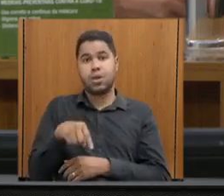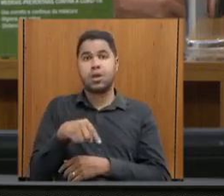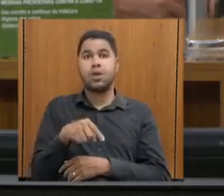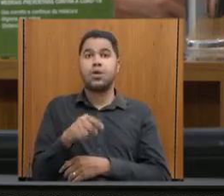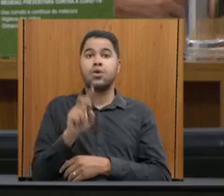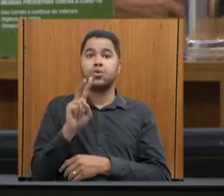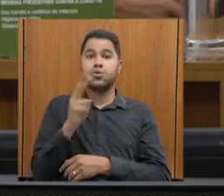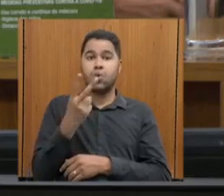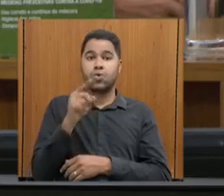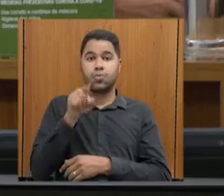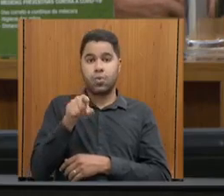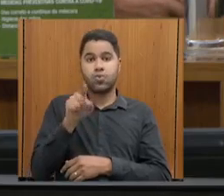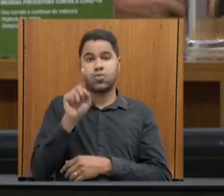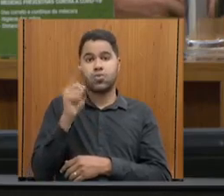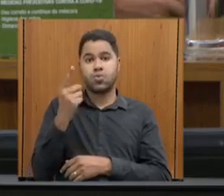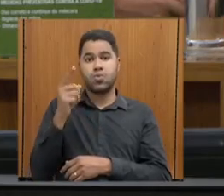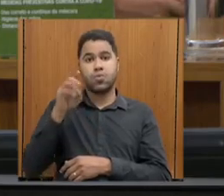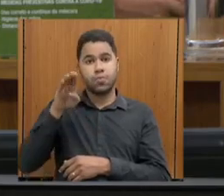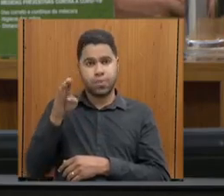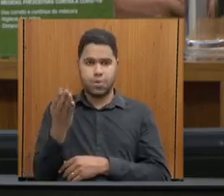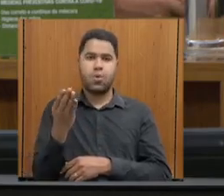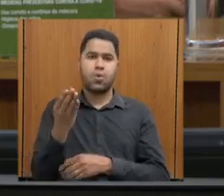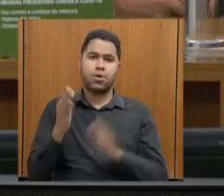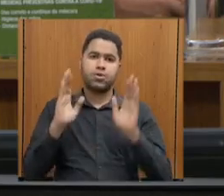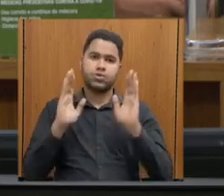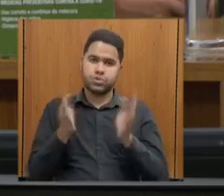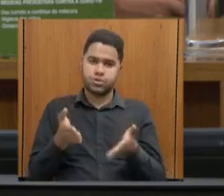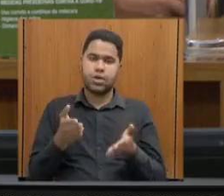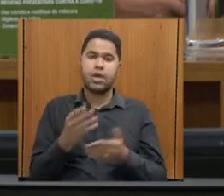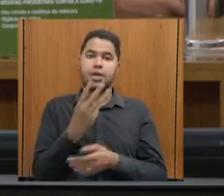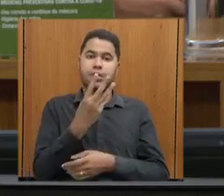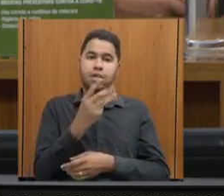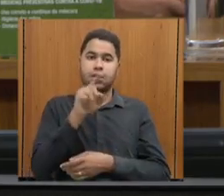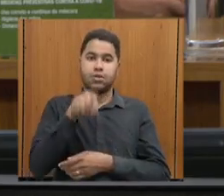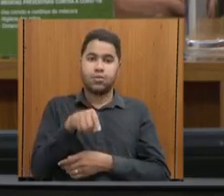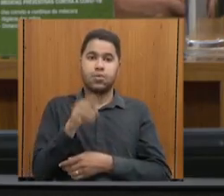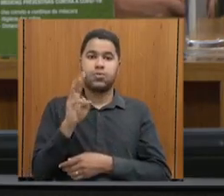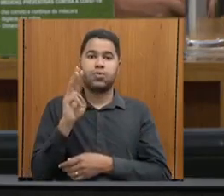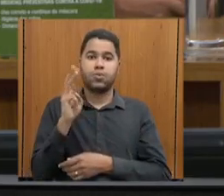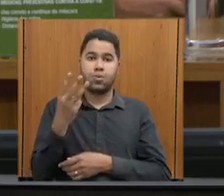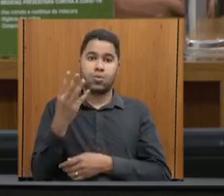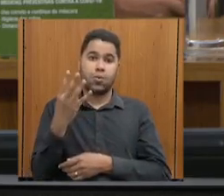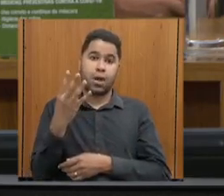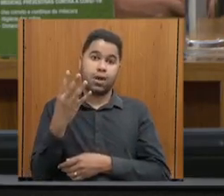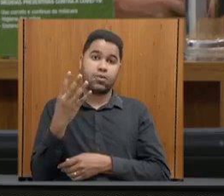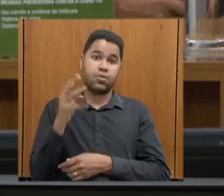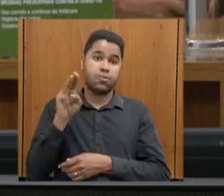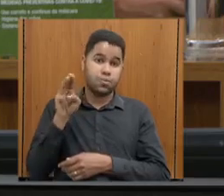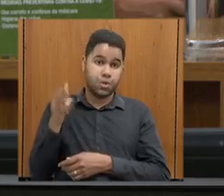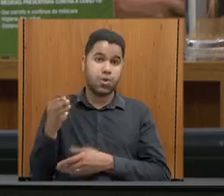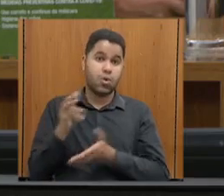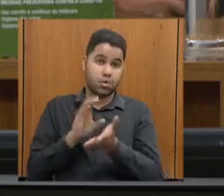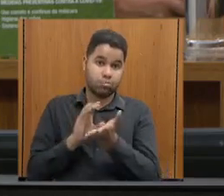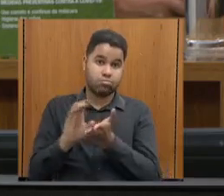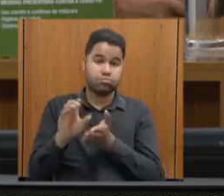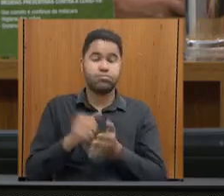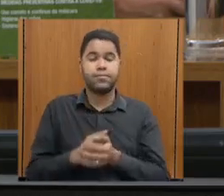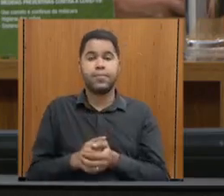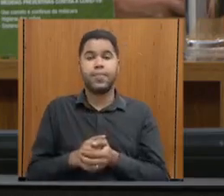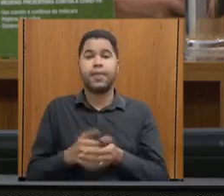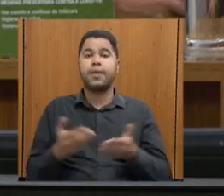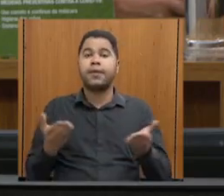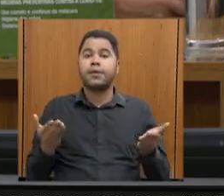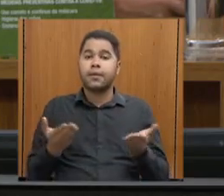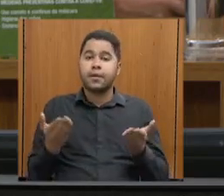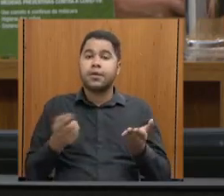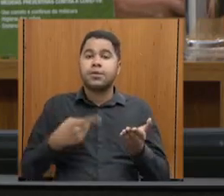é nesta gestão a gente já tá com 3.4 milhões de previsão de investimento no programa de investimentos e